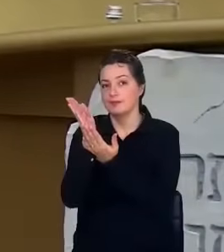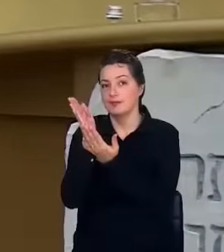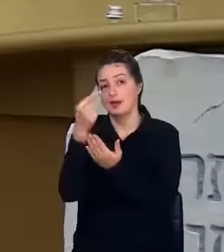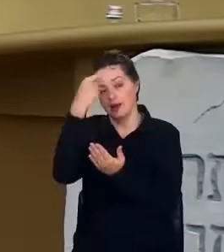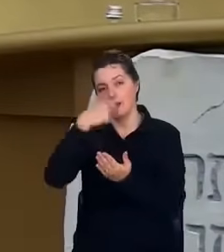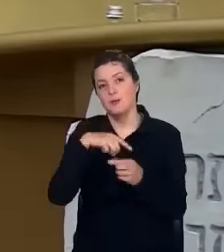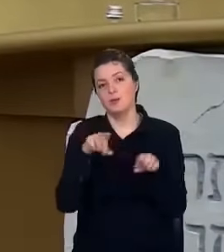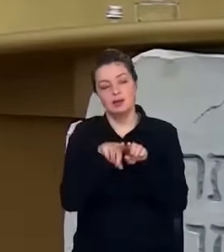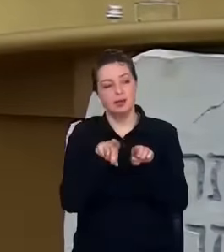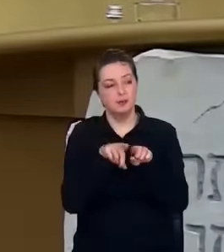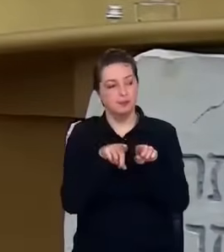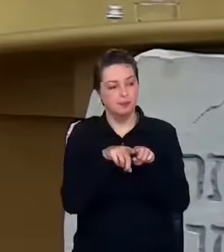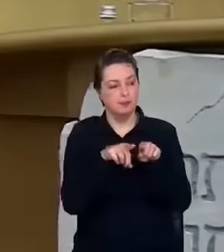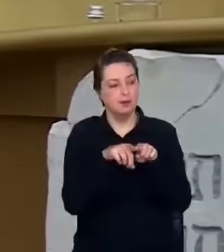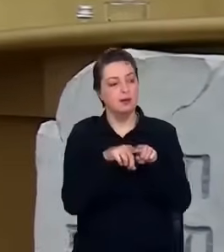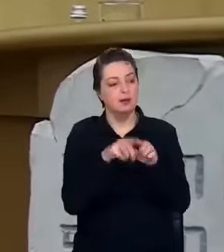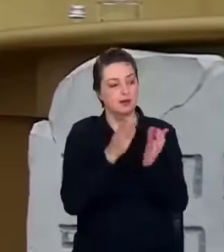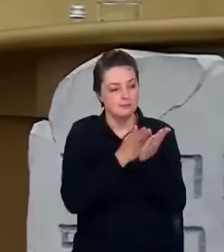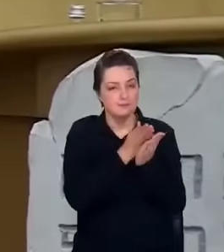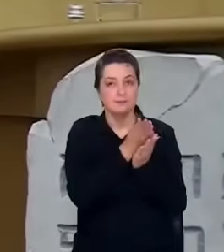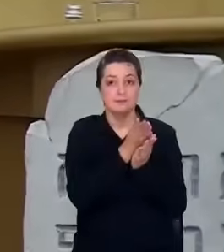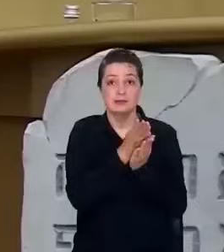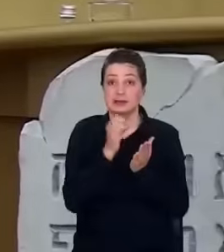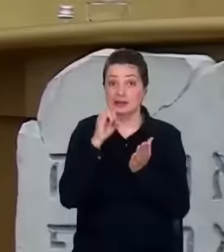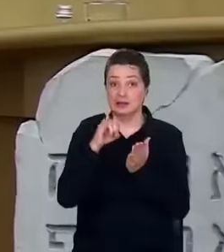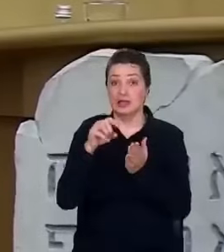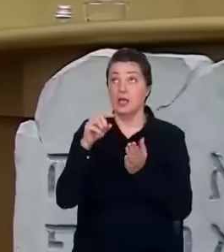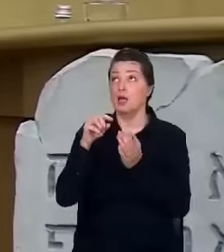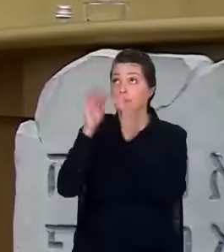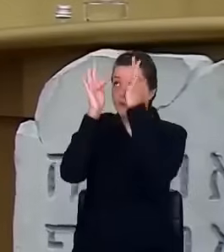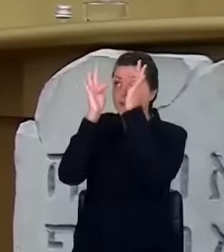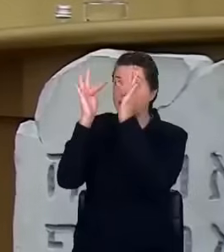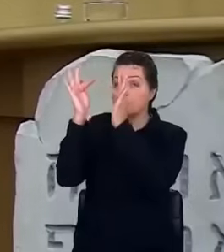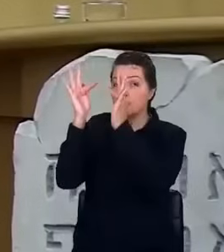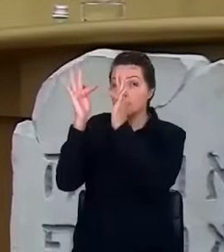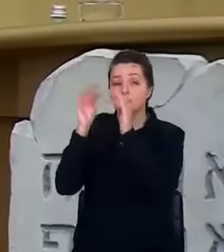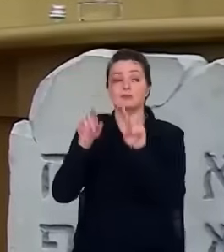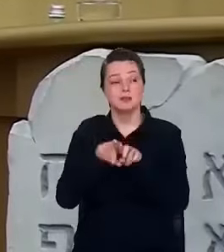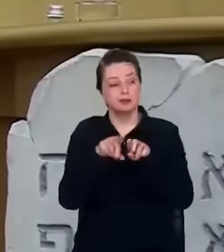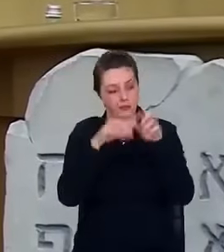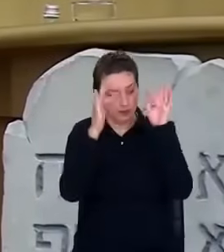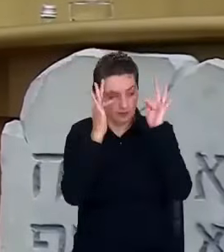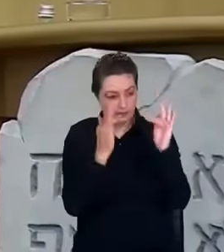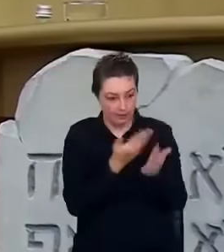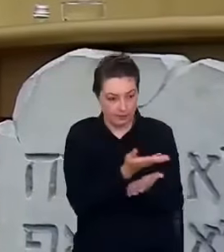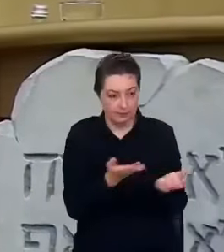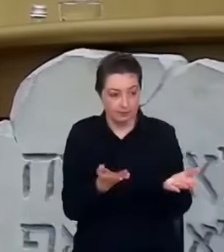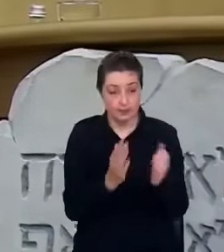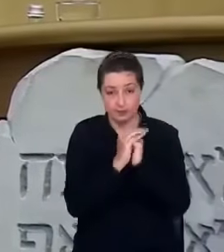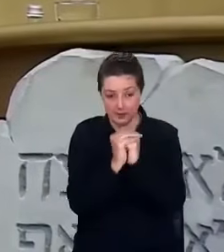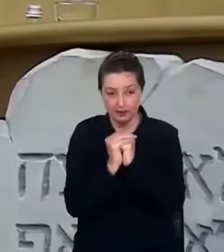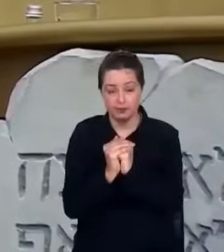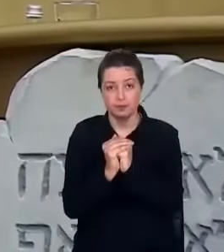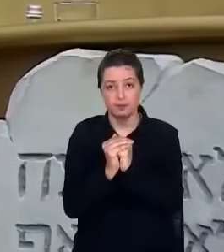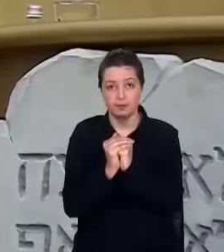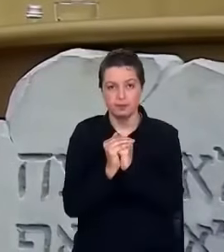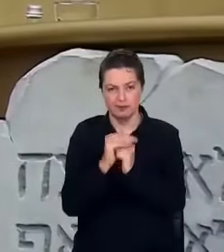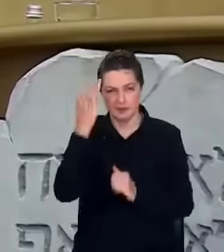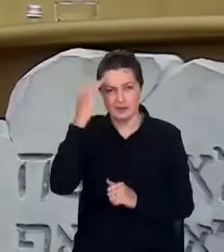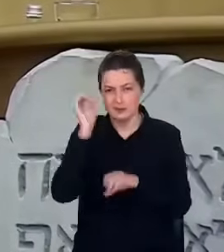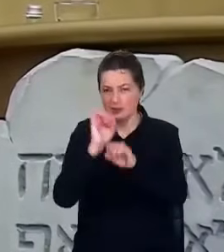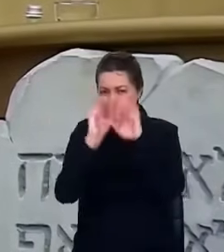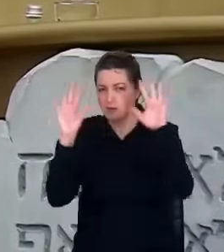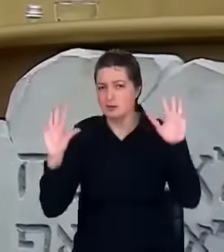vocês. Se eu sou fiel com ele, eu serei fiel a vocês. Amém? Entendeu o que eu estou